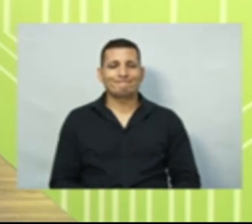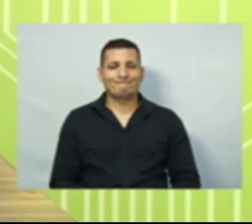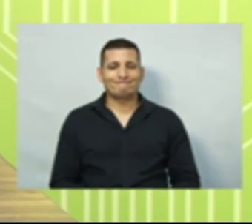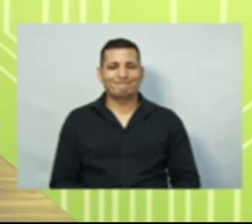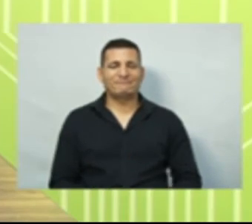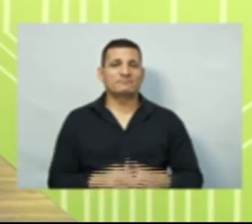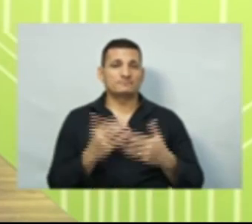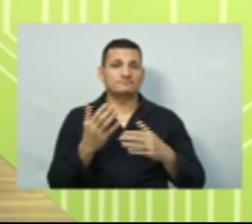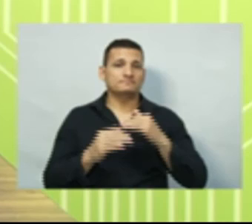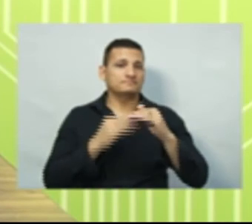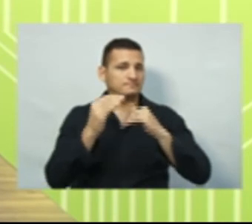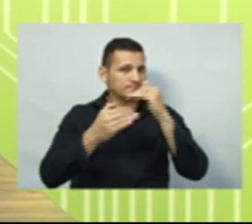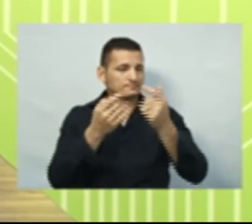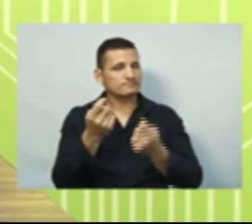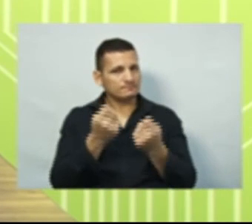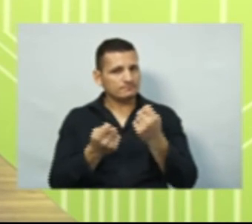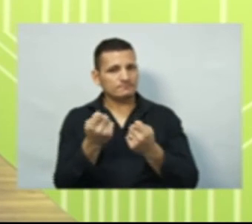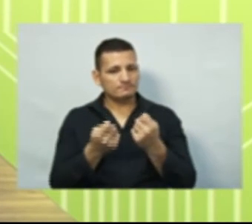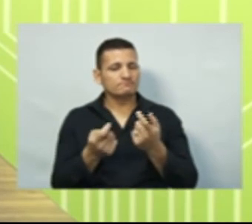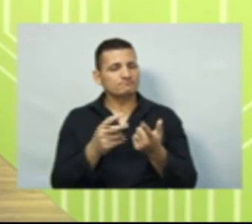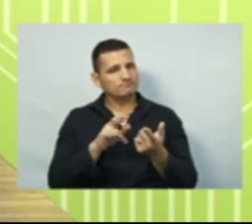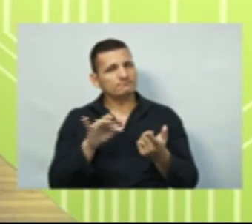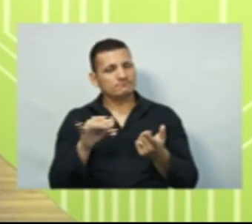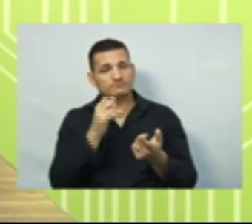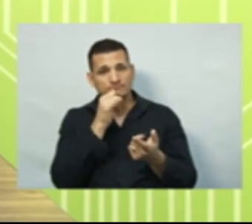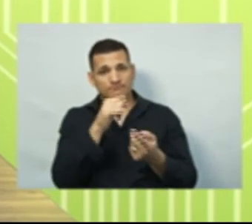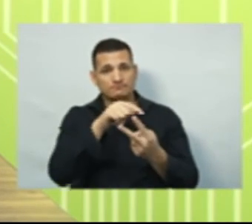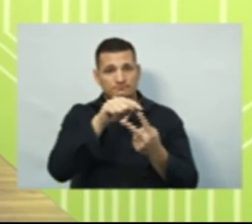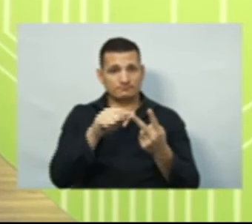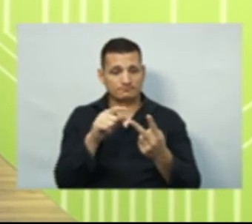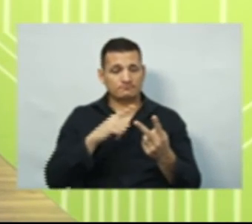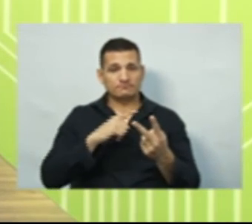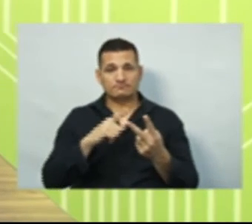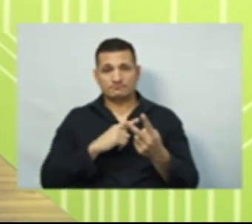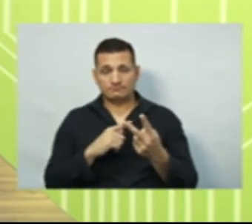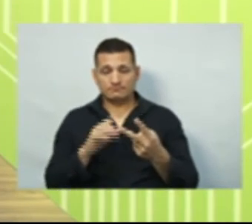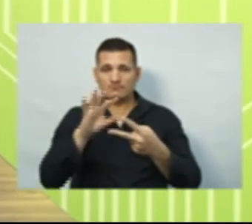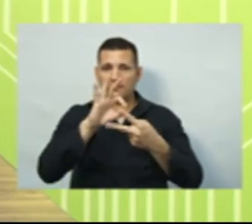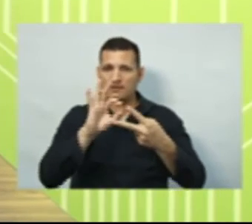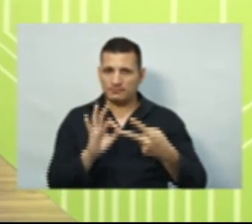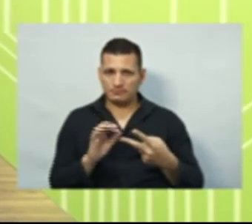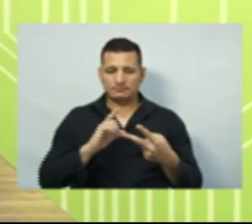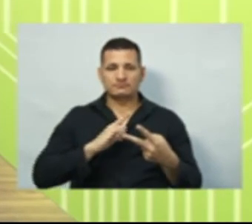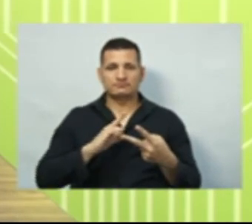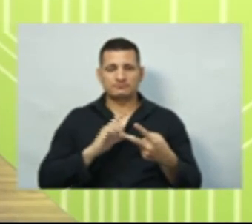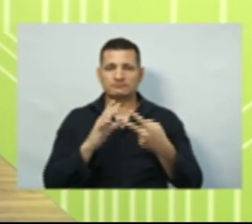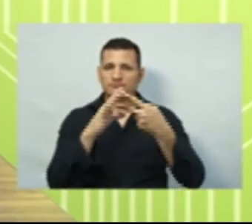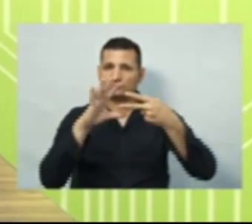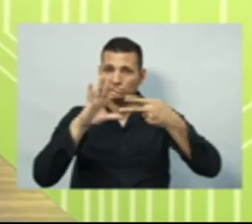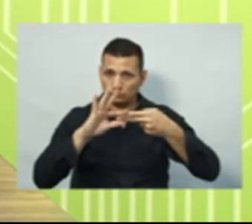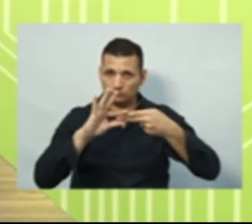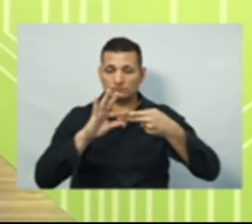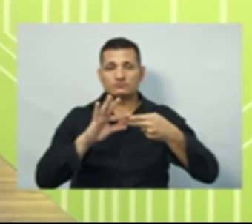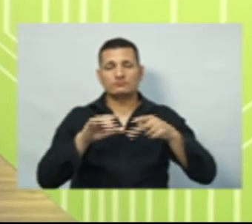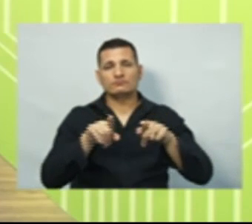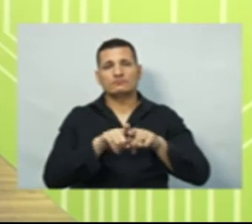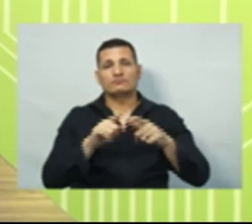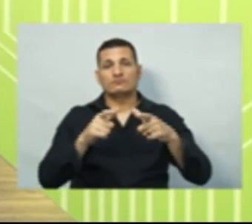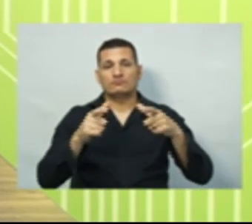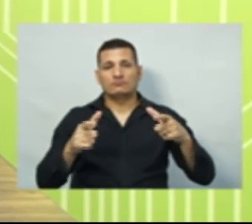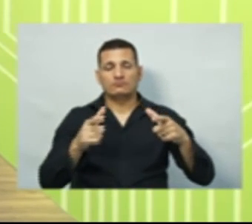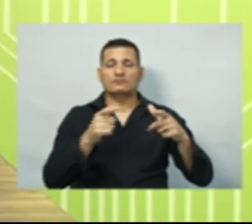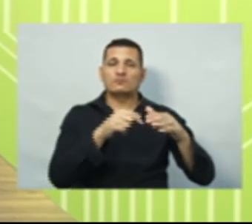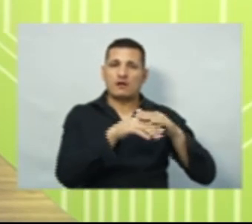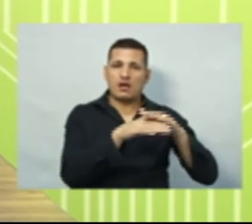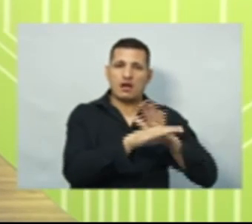o desenvolvimento econômico vai acontecer quando a gente tem aliado esses dois fatores, o aumento dessa questão do processo de acumulação de capital e o